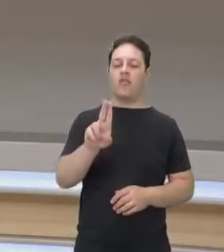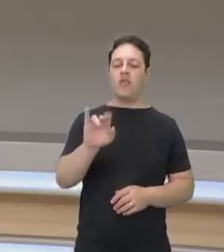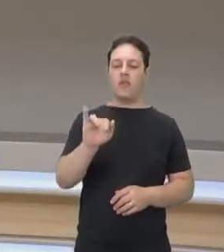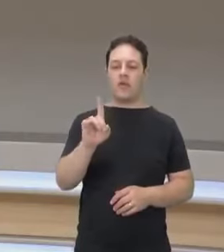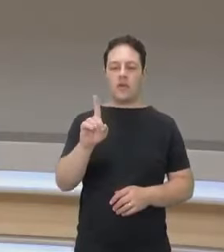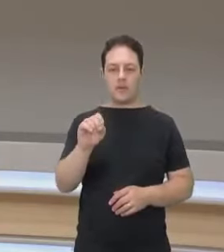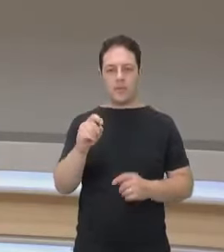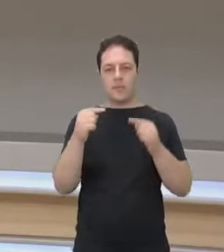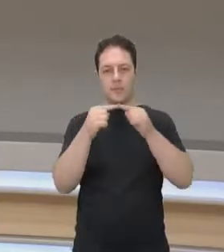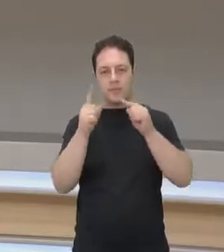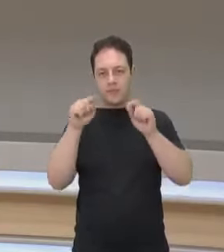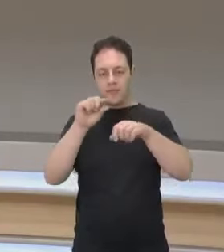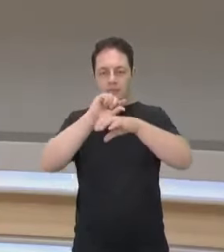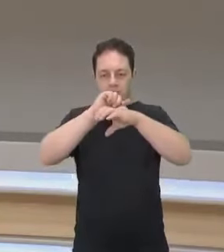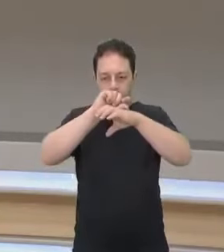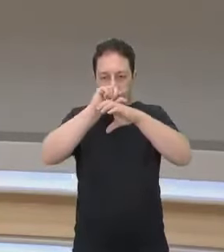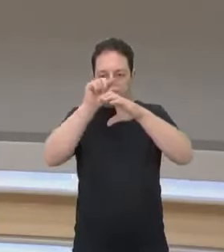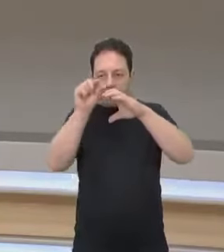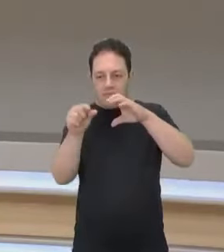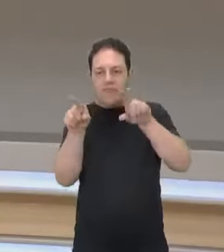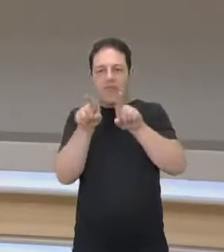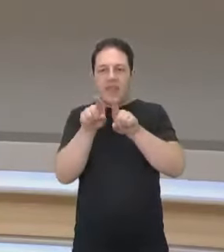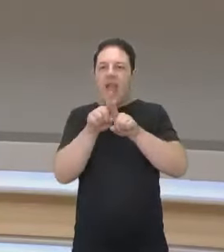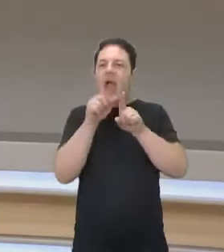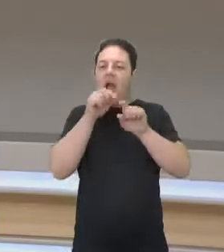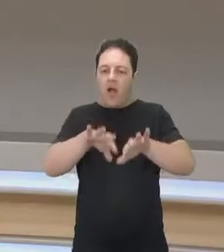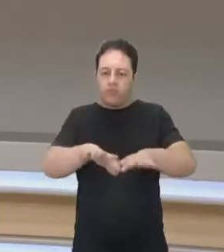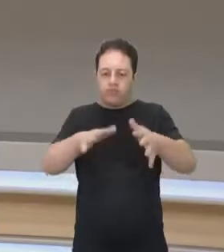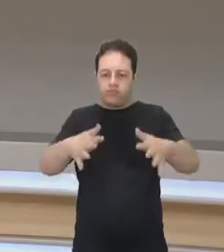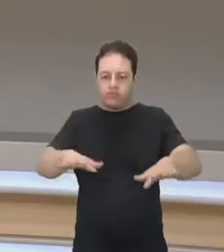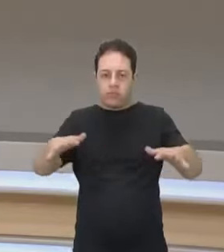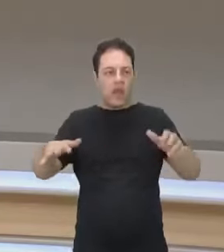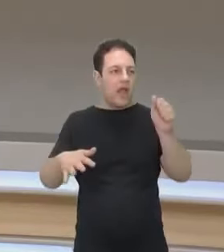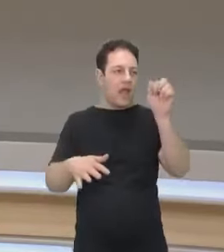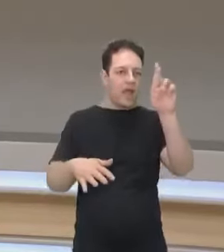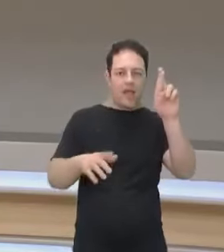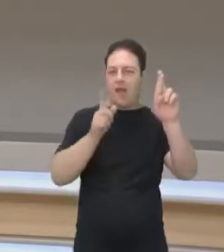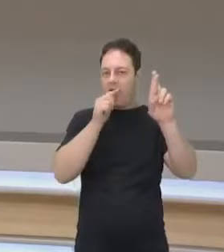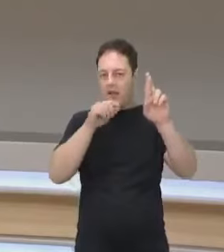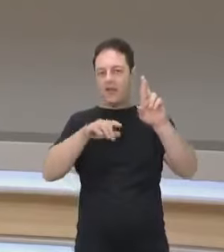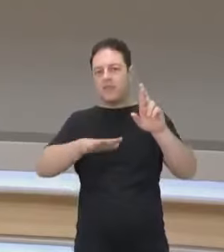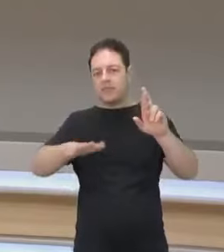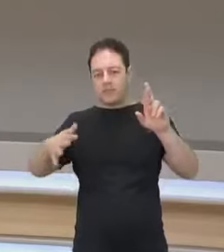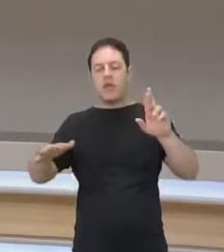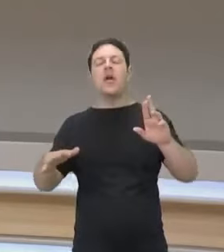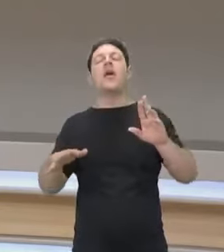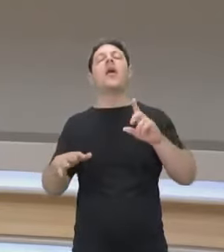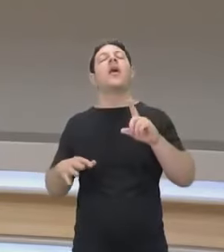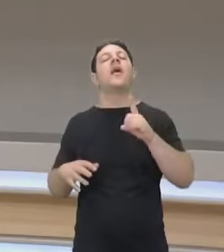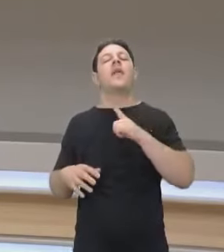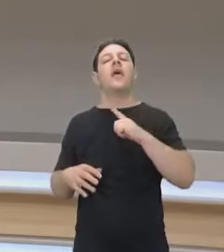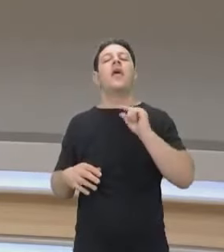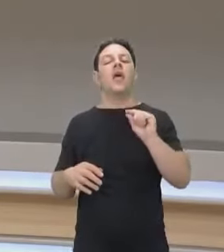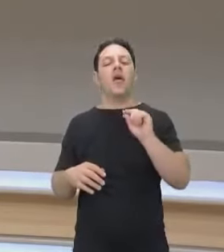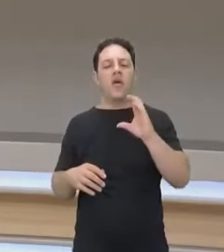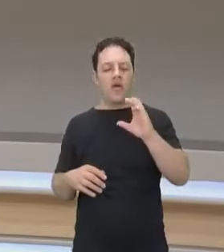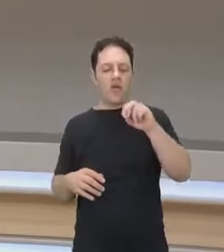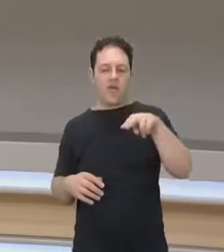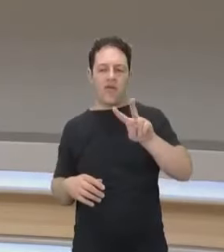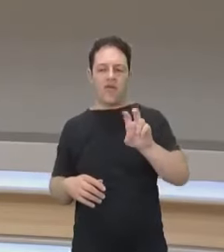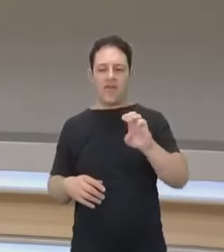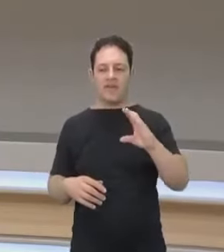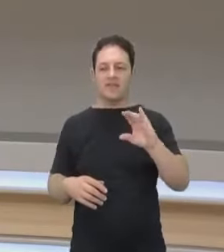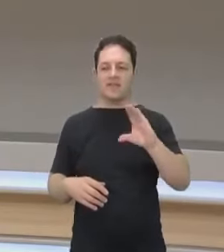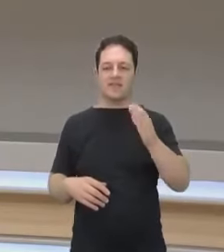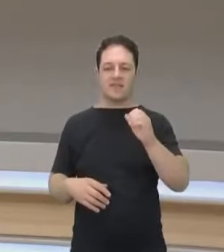a atmosfera, né, e os oceanos, né, a água e o ar, você tem a tal da convecção, que é aquele processo que quando